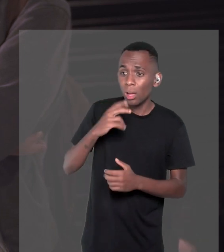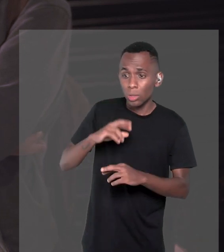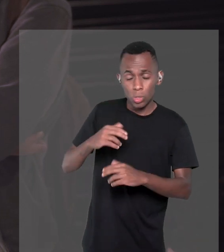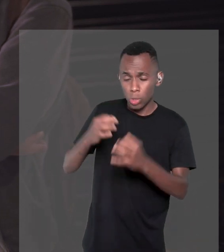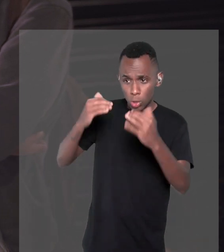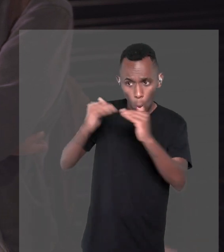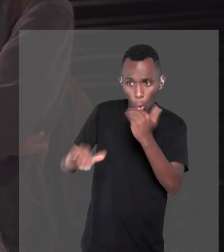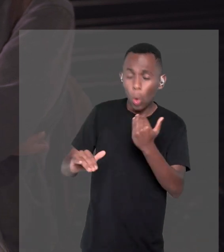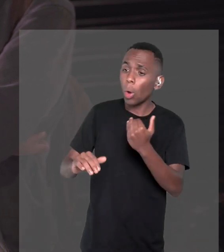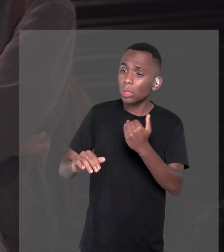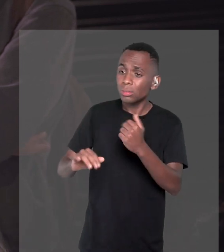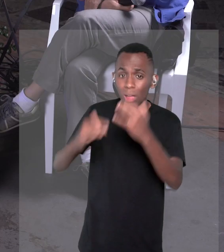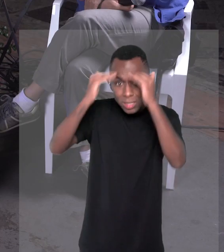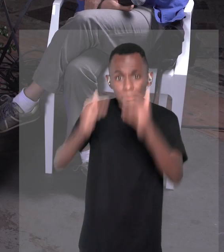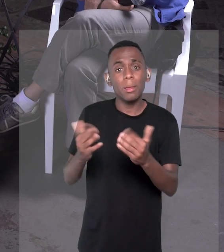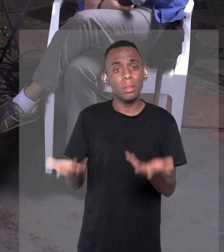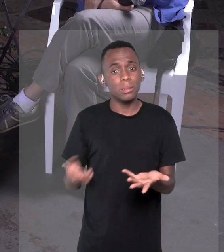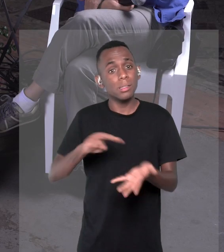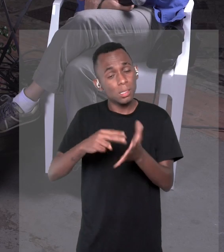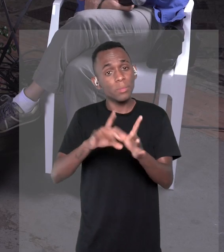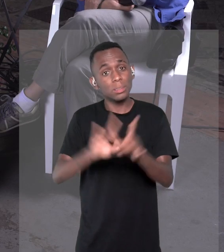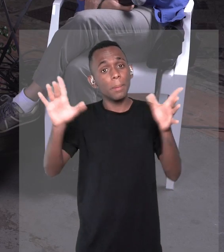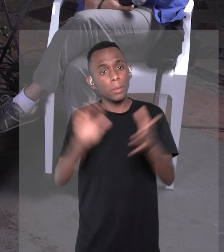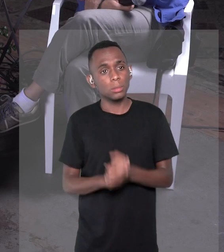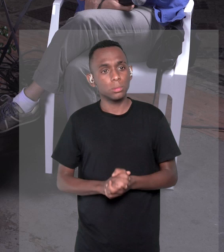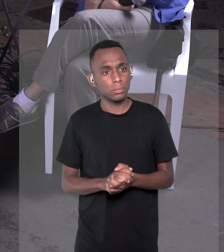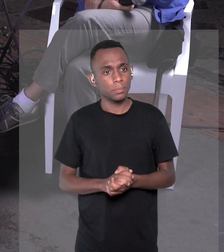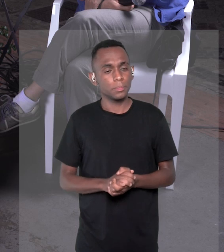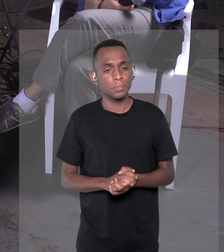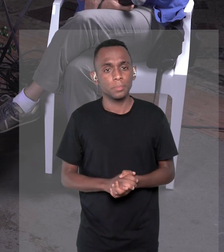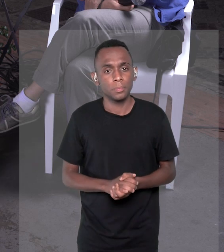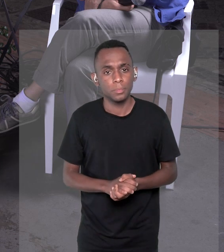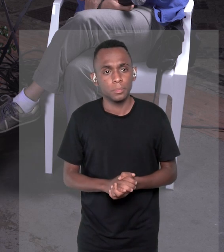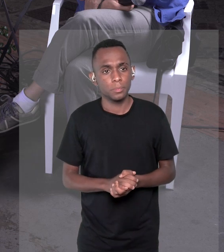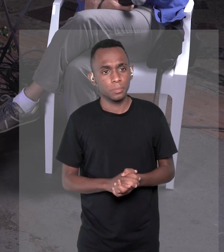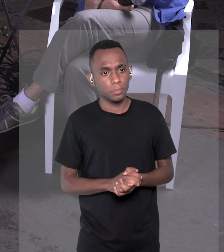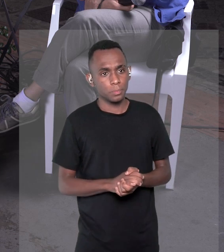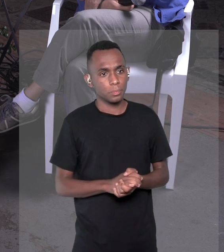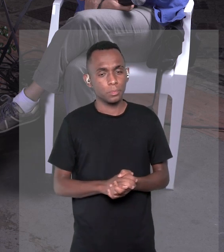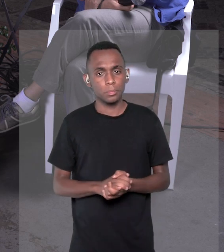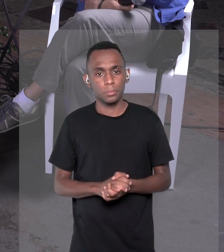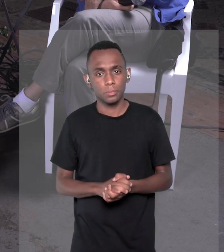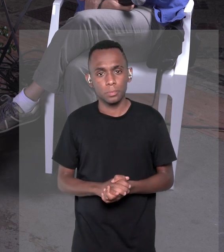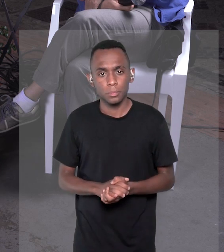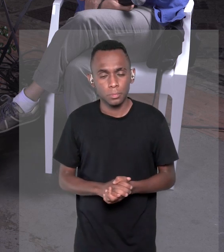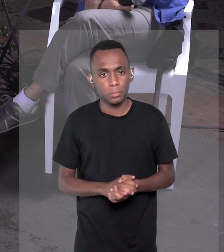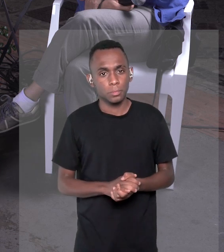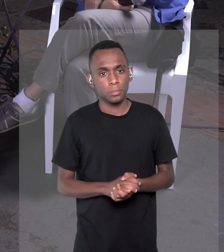interromper, que isso é muito importante. O trato amigável na discussão é preciso ser